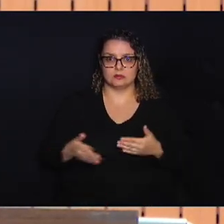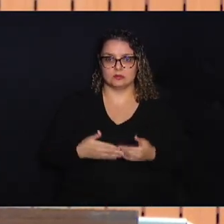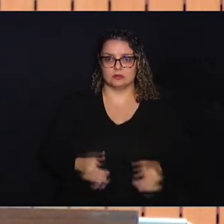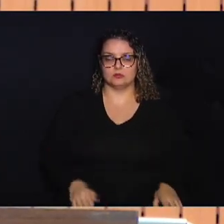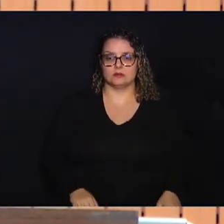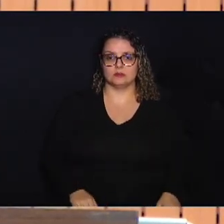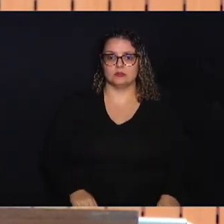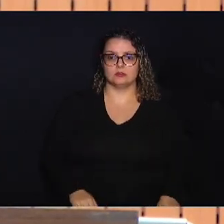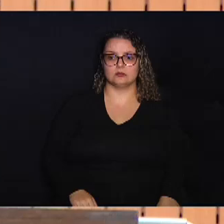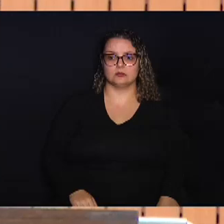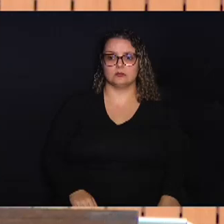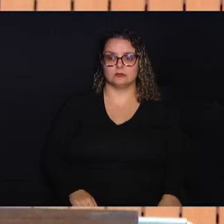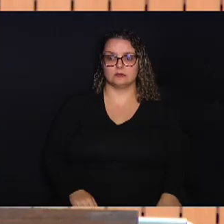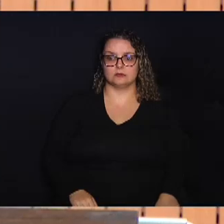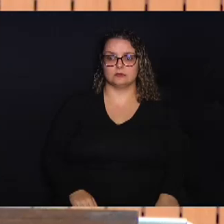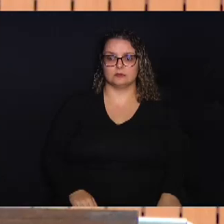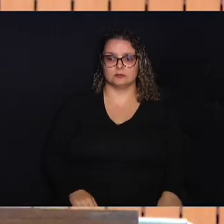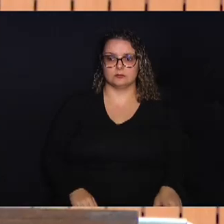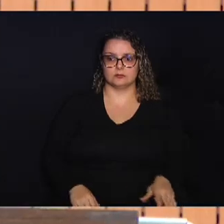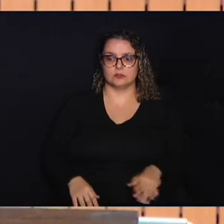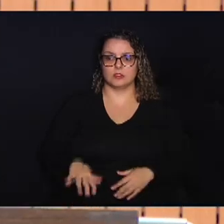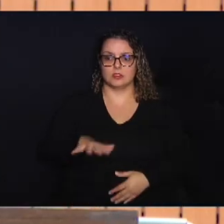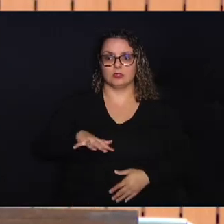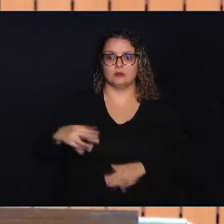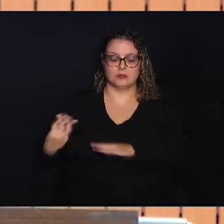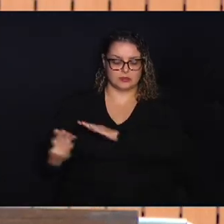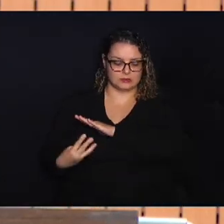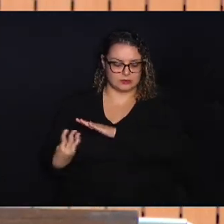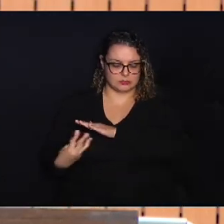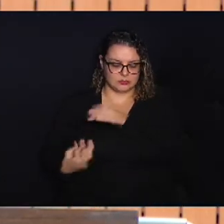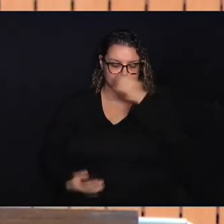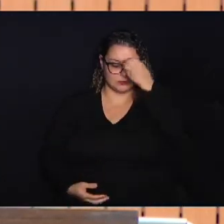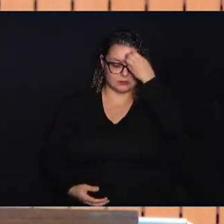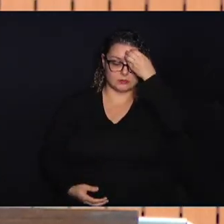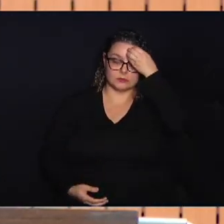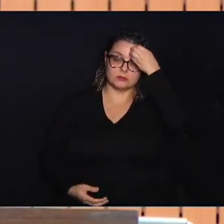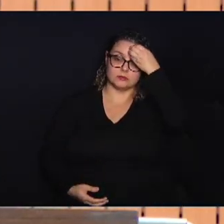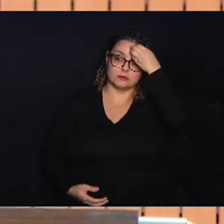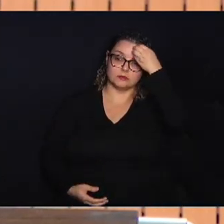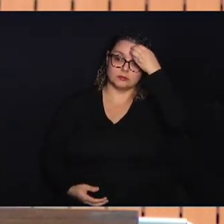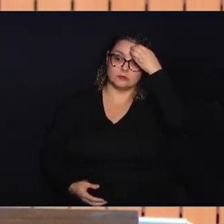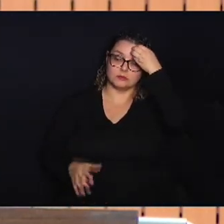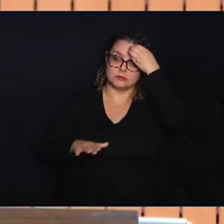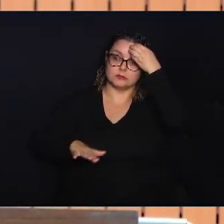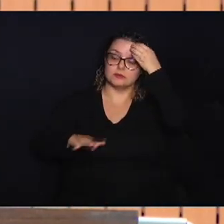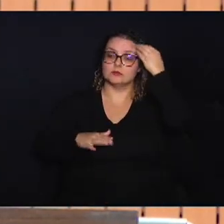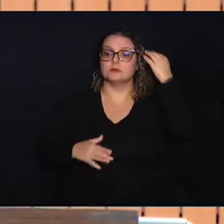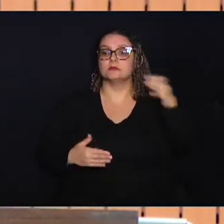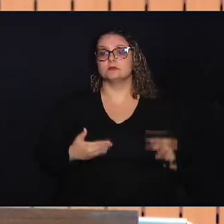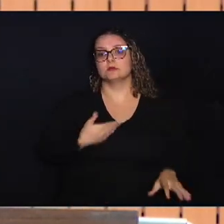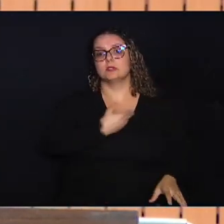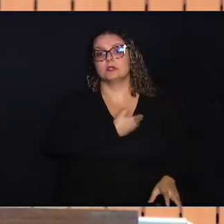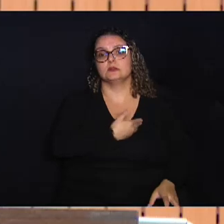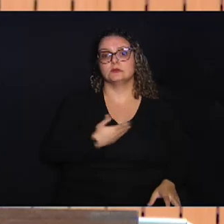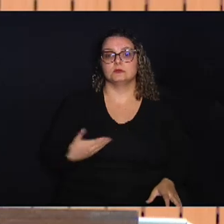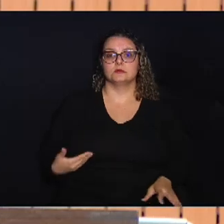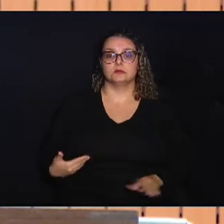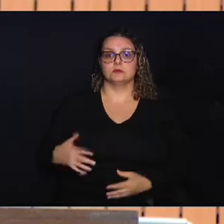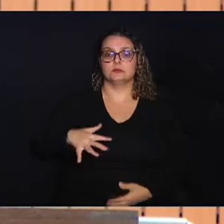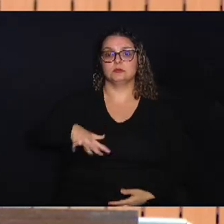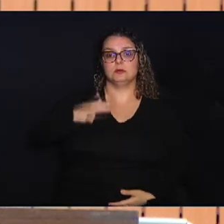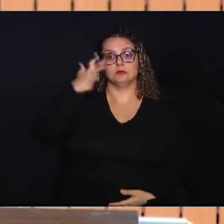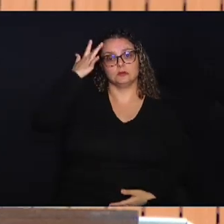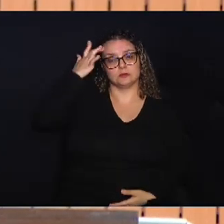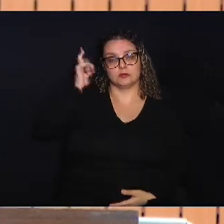entidades privatizadas, terceirizadas, como o Espaço do Amanhã, que não é gestão pública direta, e também a gente vê no